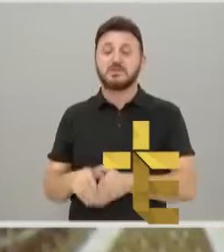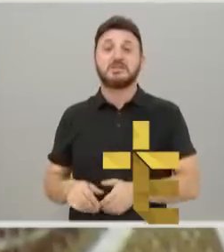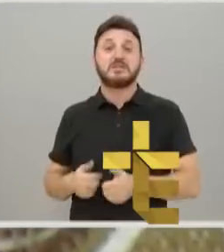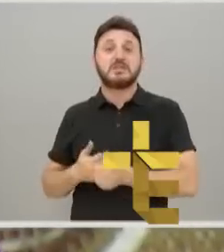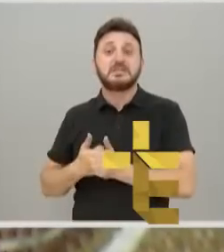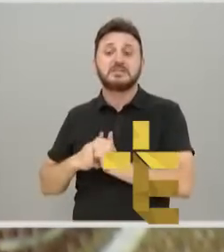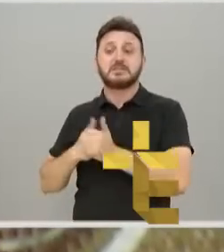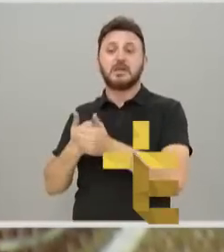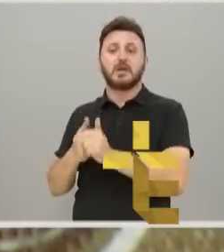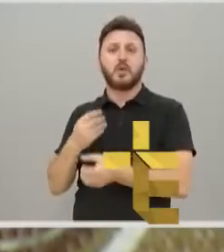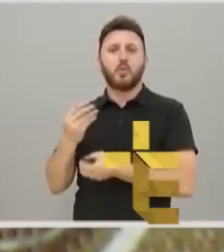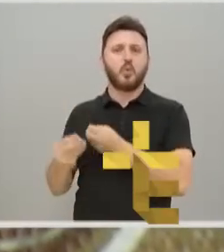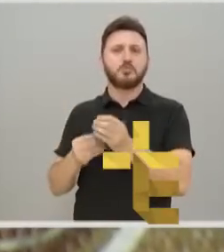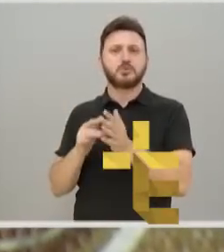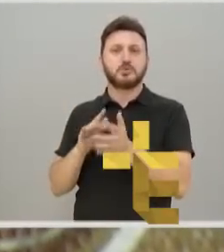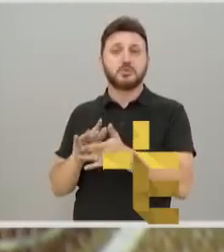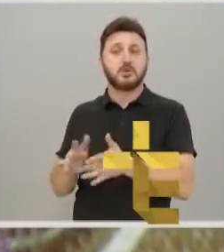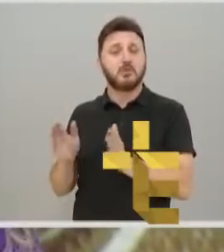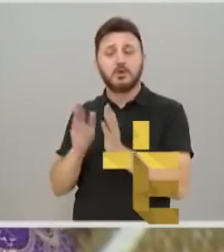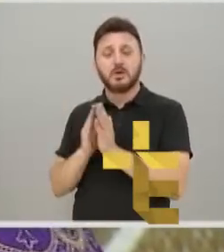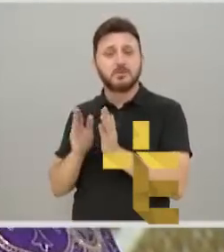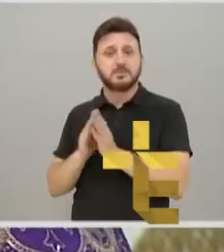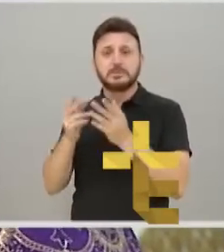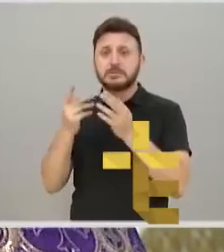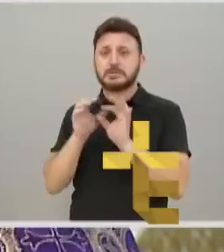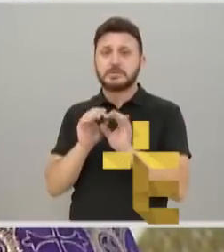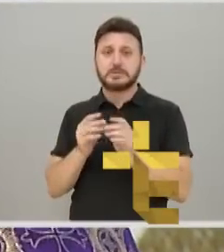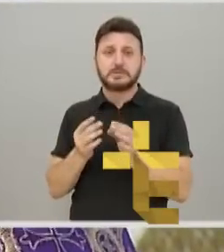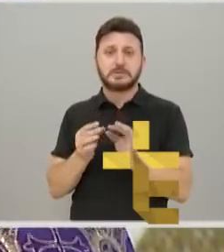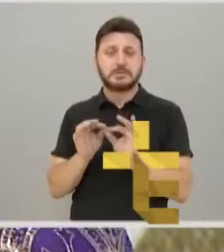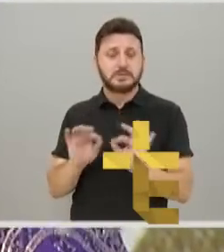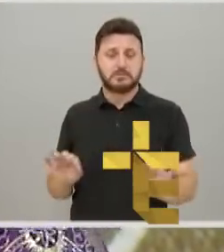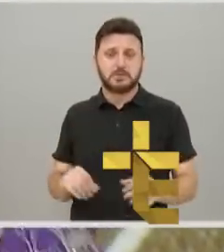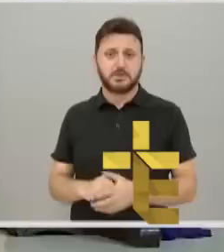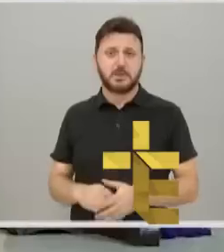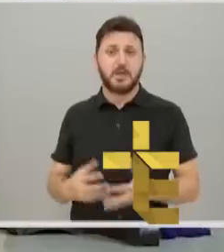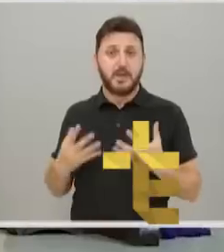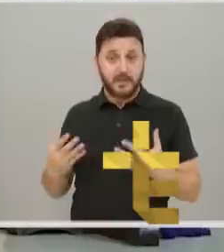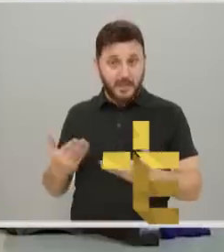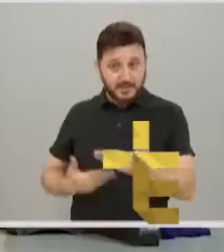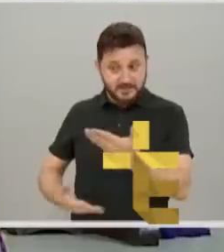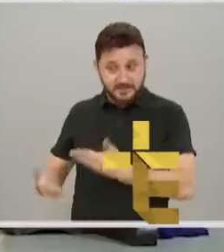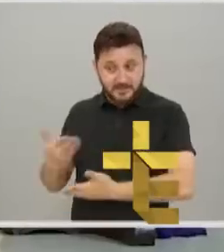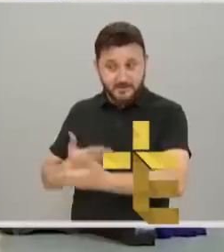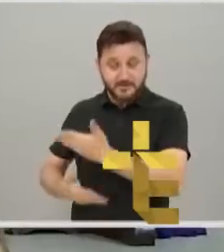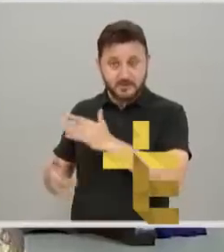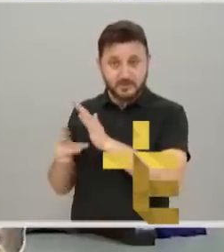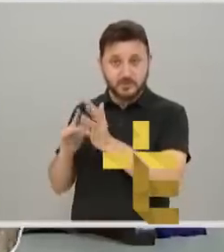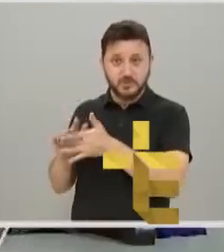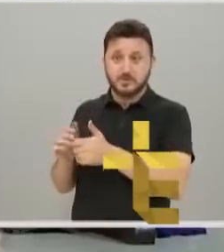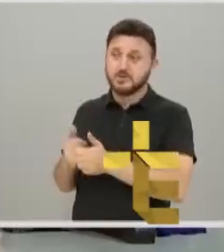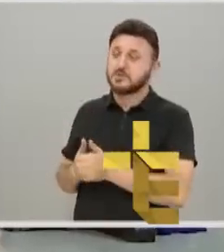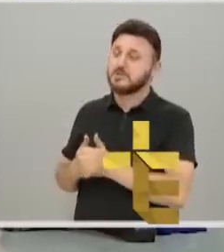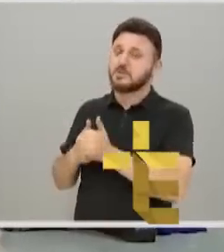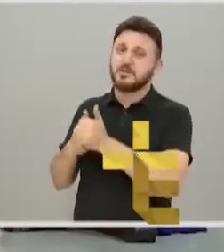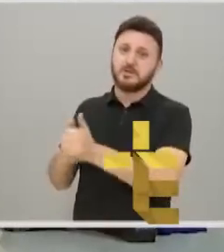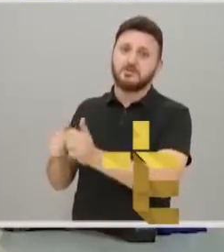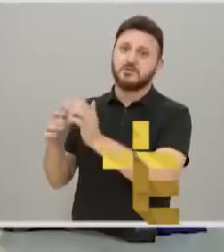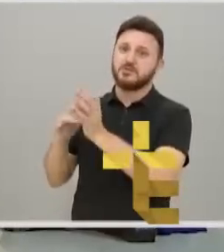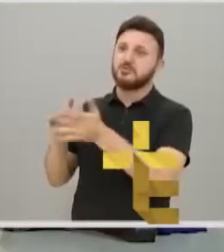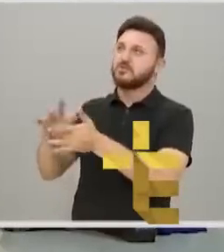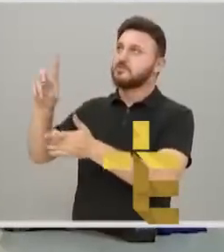siga-o na oração. Quer servir? Siga-o na entrega ao Pai.